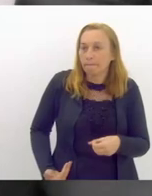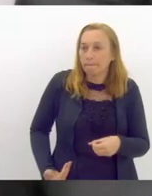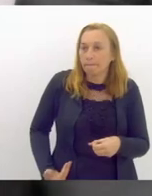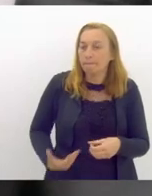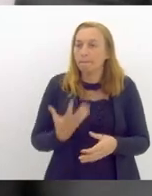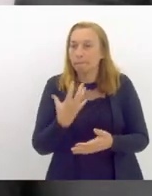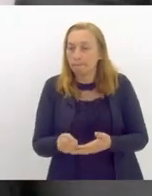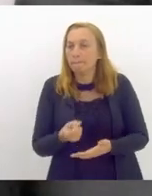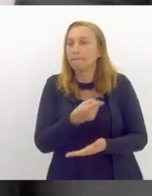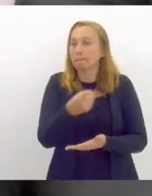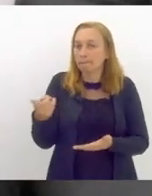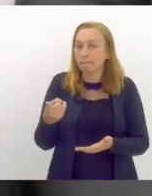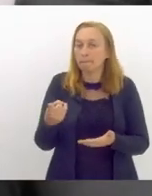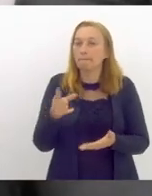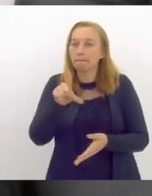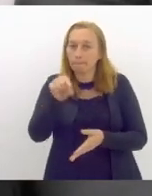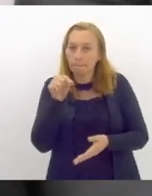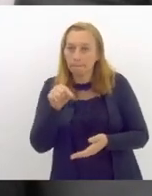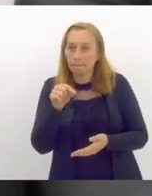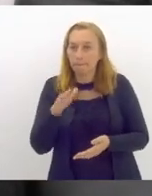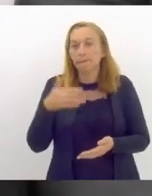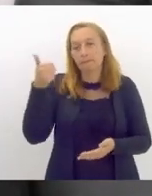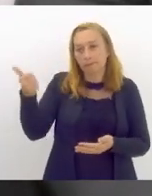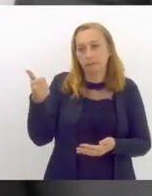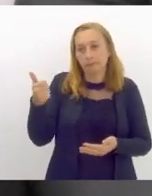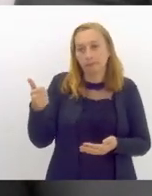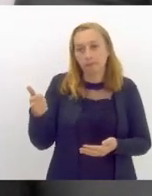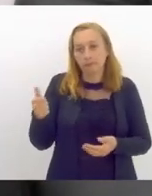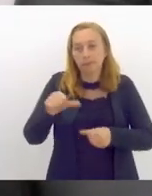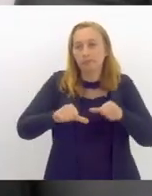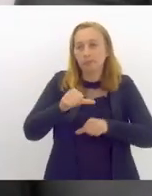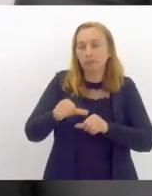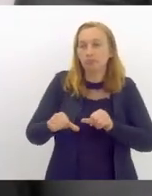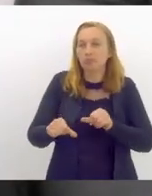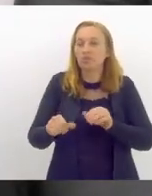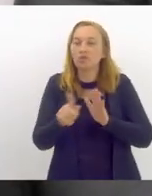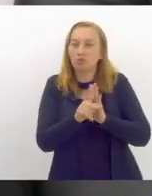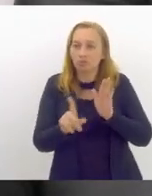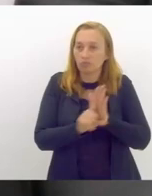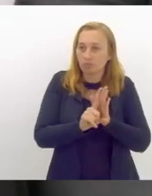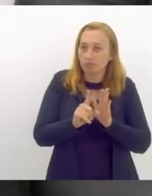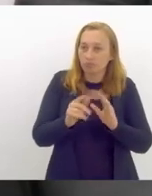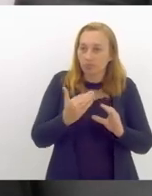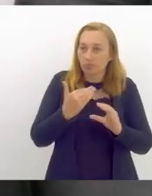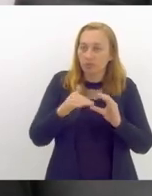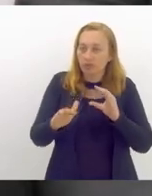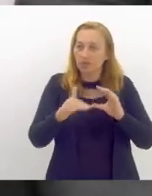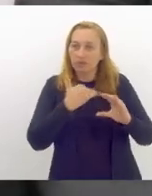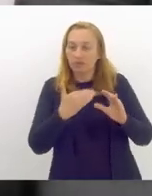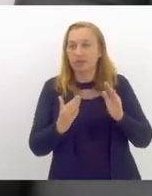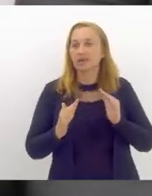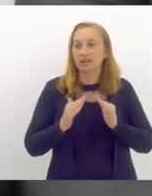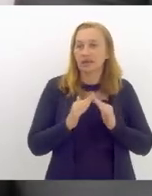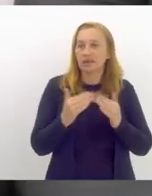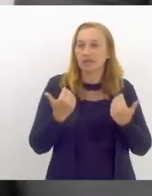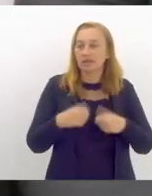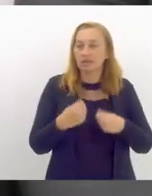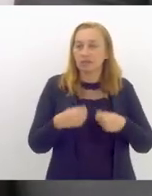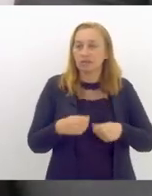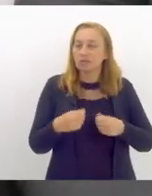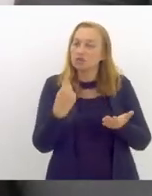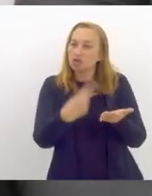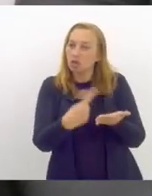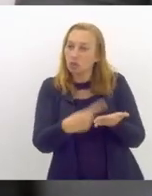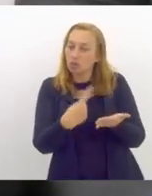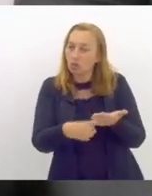acatar o que os senhores decididos eu acho que se tiver que mudar o projeto de lei enviar para essa casa tem que ser mediante